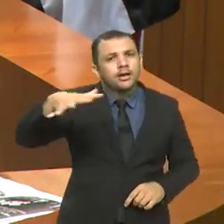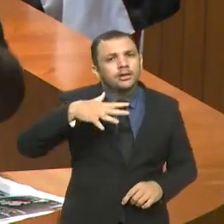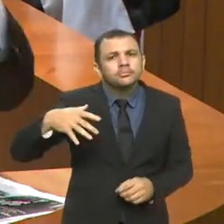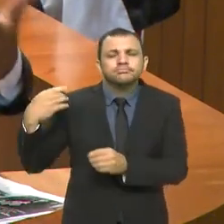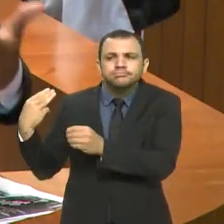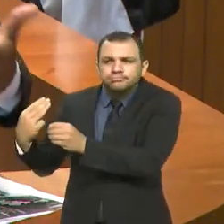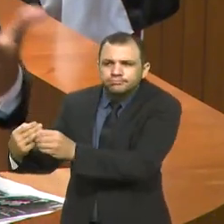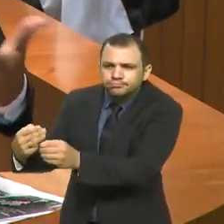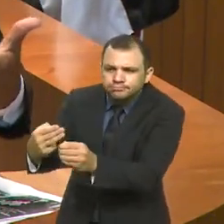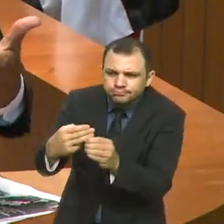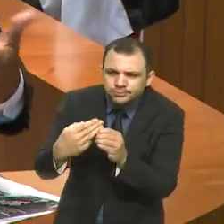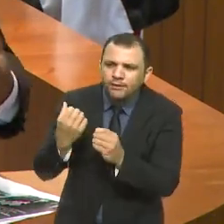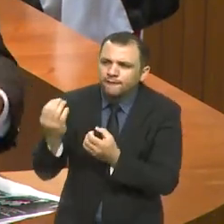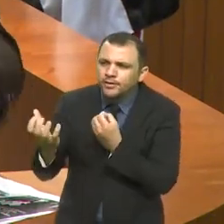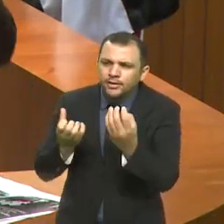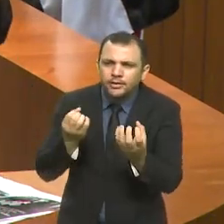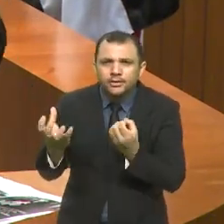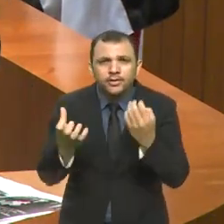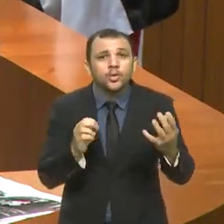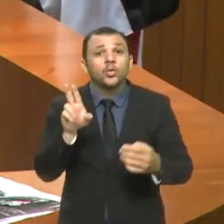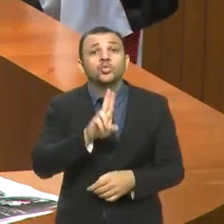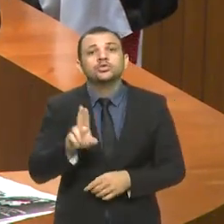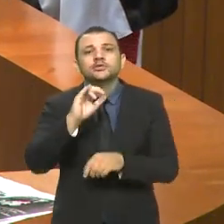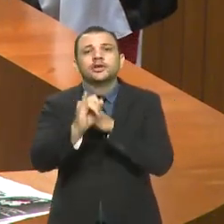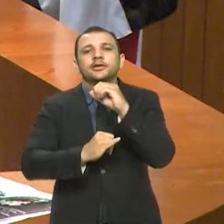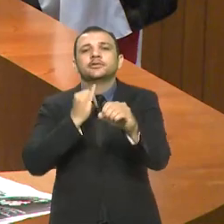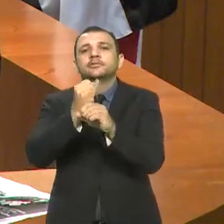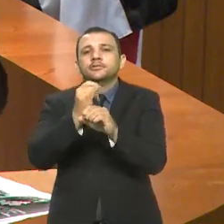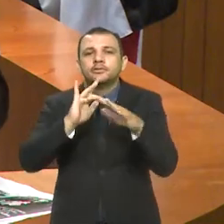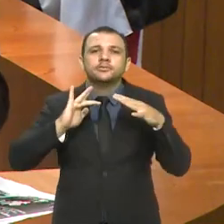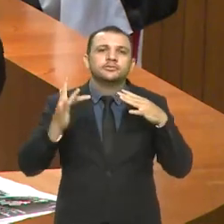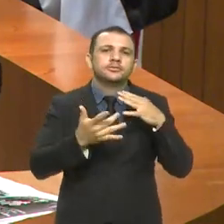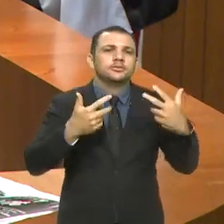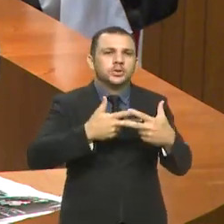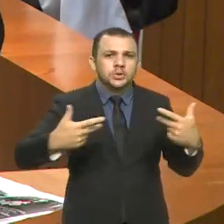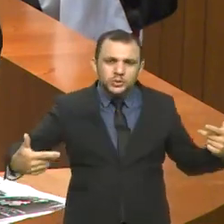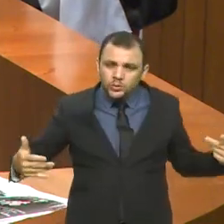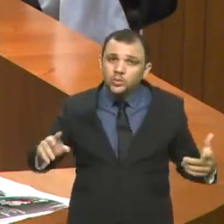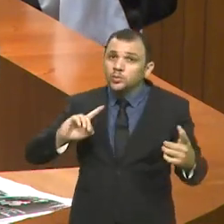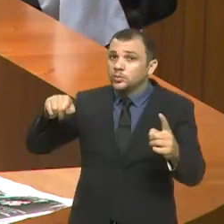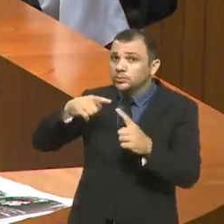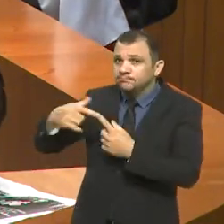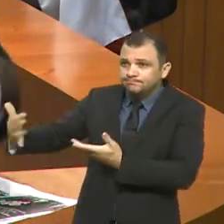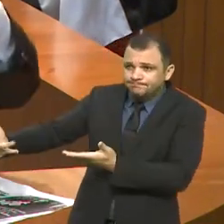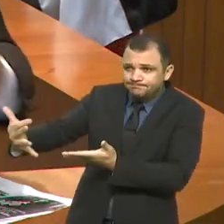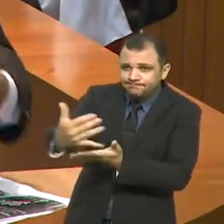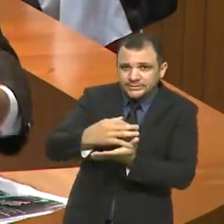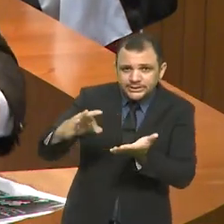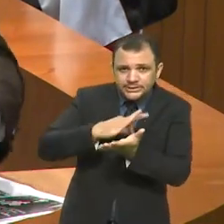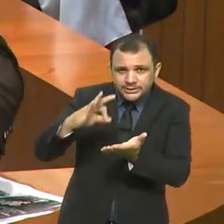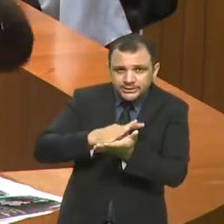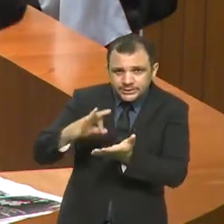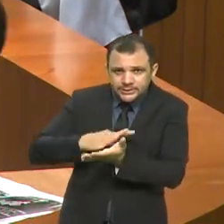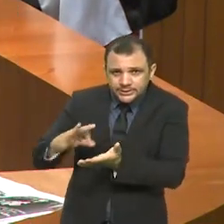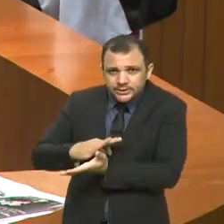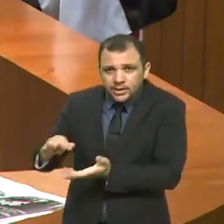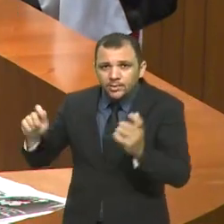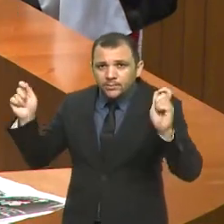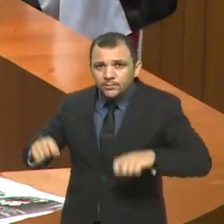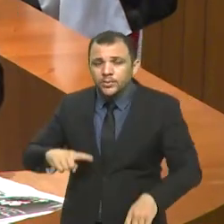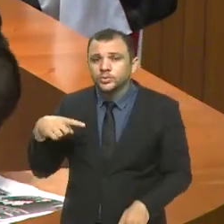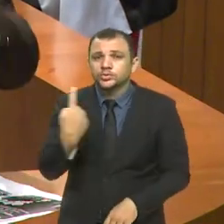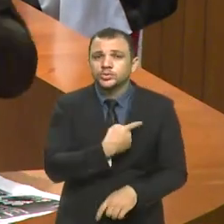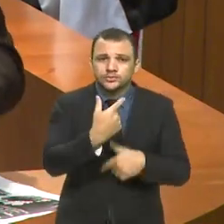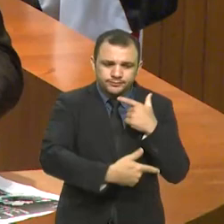da internet, utilizar os meios das redes sociais para fazer uma grande abaixo-assinado também, para que nós possamos consolidar as